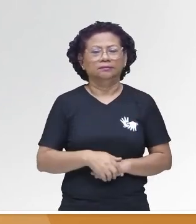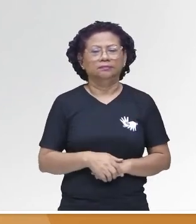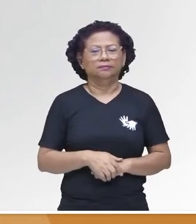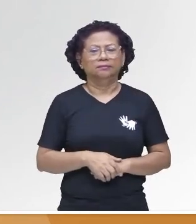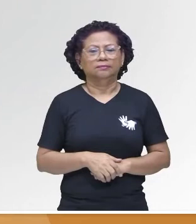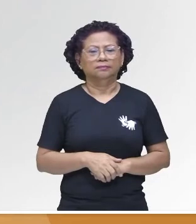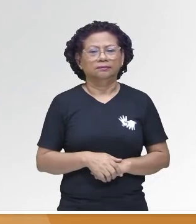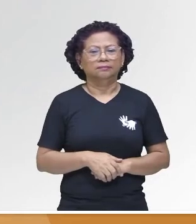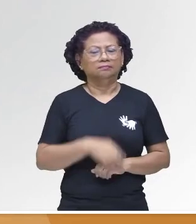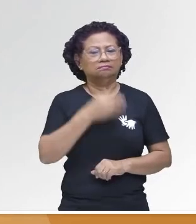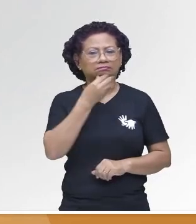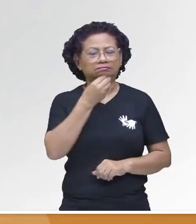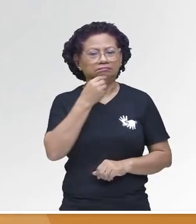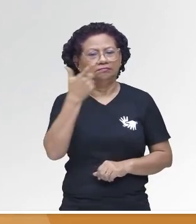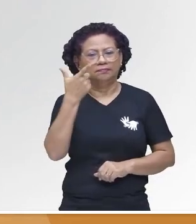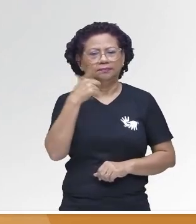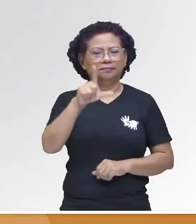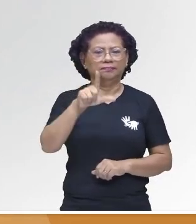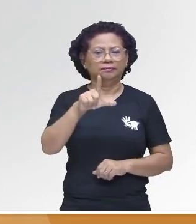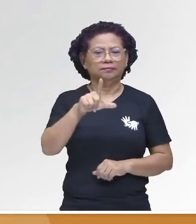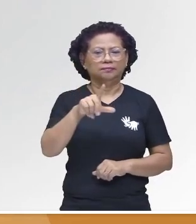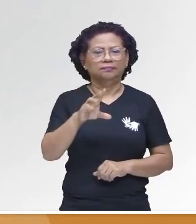Gomes Jardim. Então, em